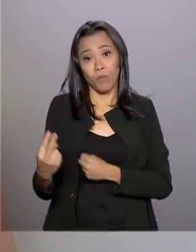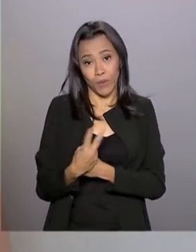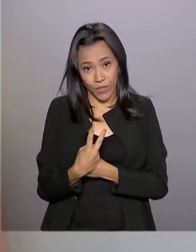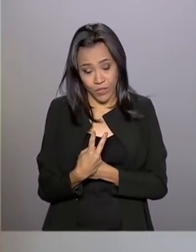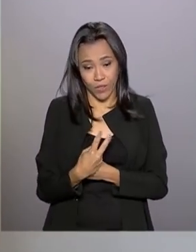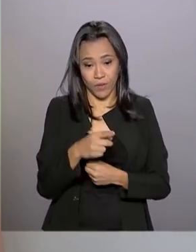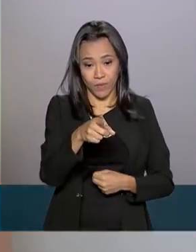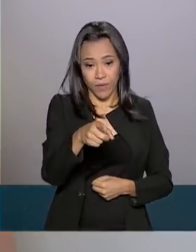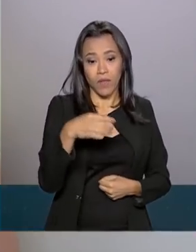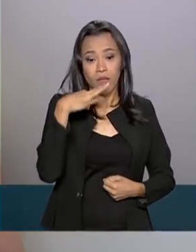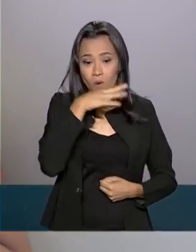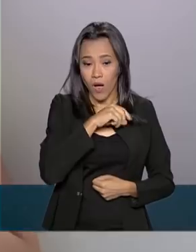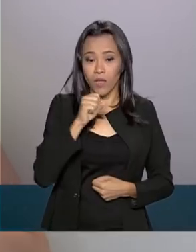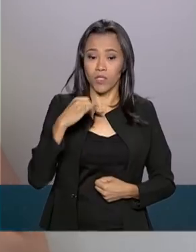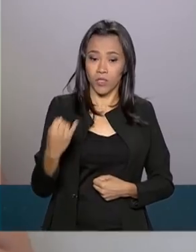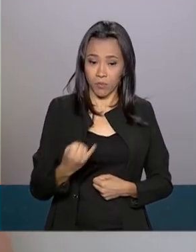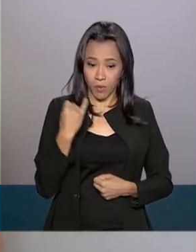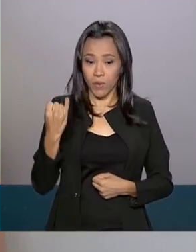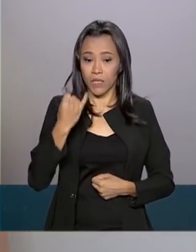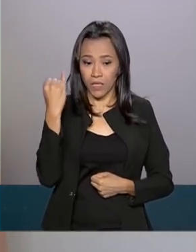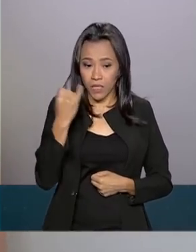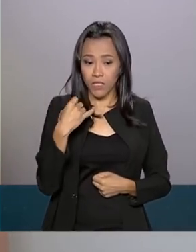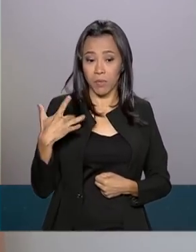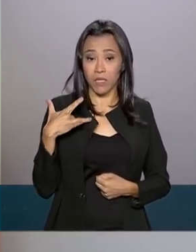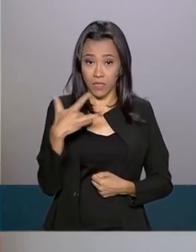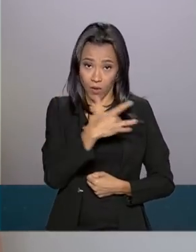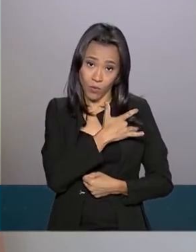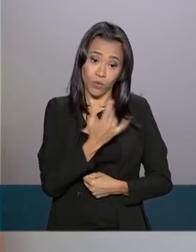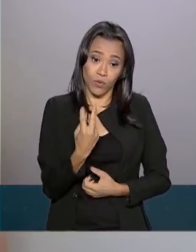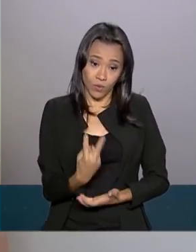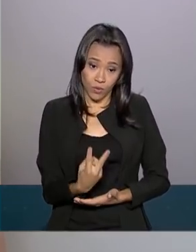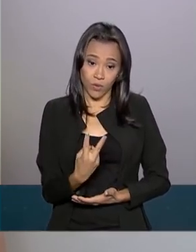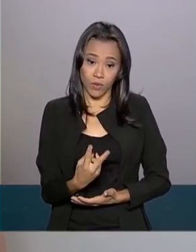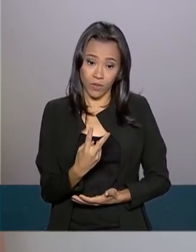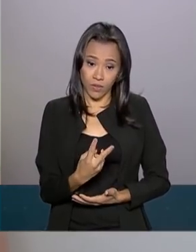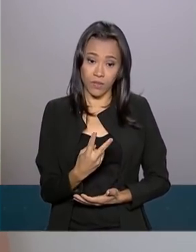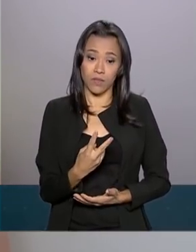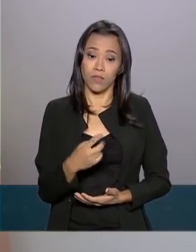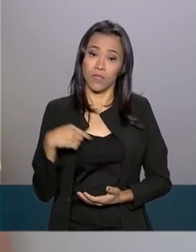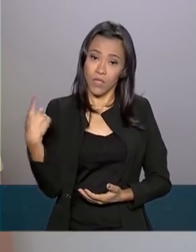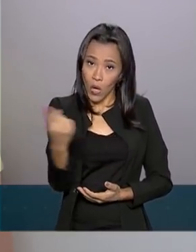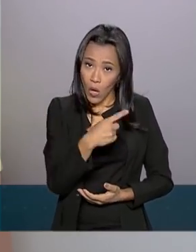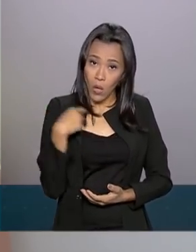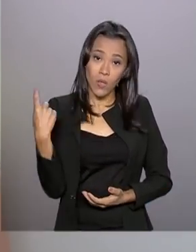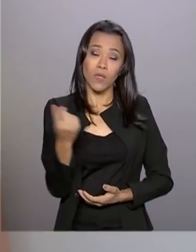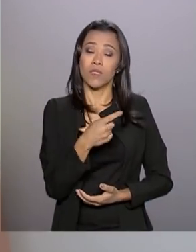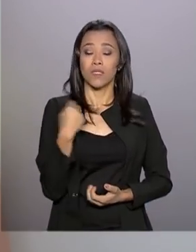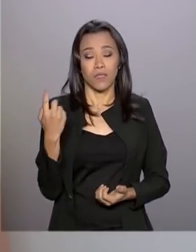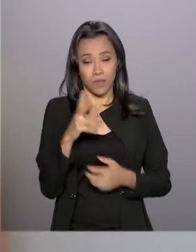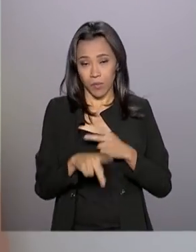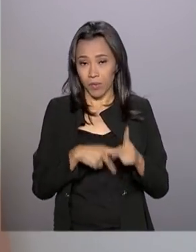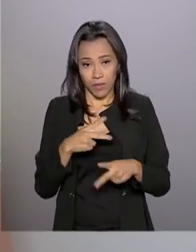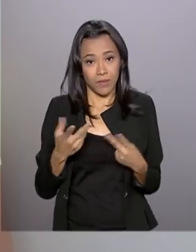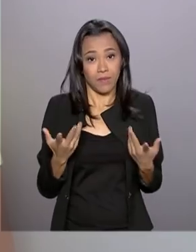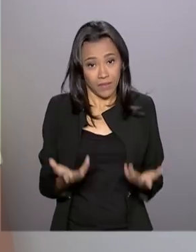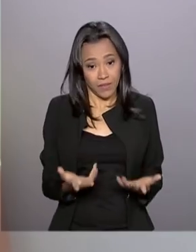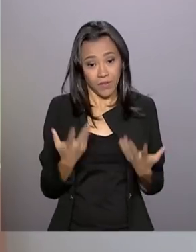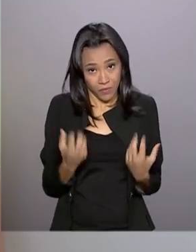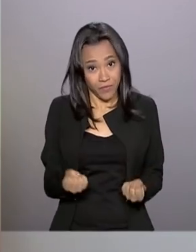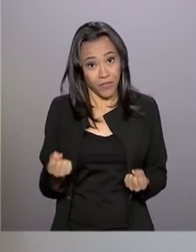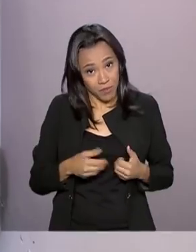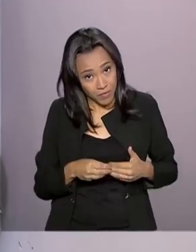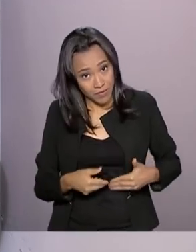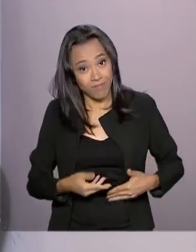Eu acho muito importante, tanto para a saúde deles, nossa, da população, então vamos